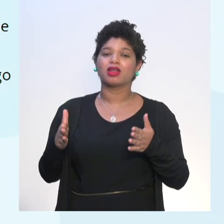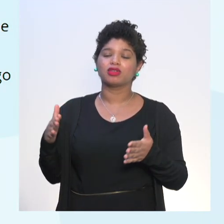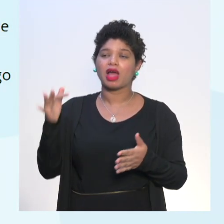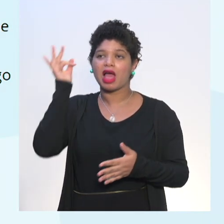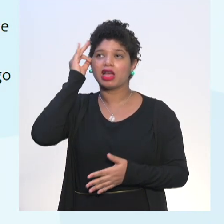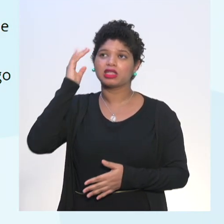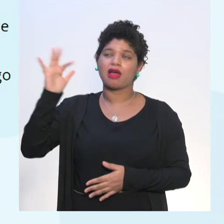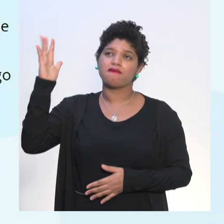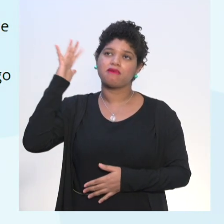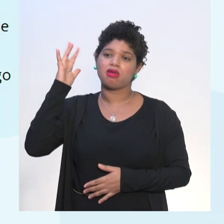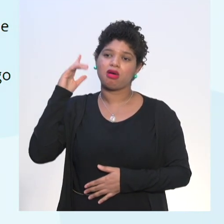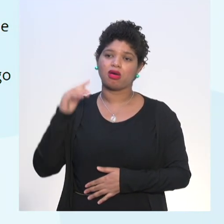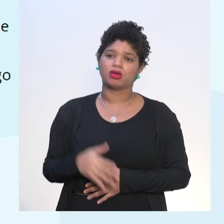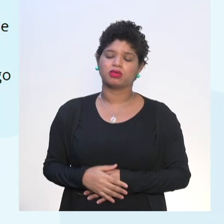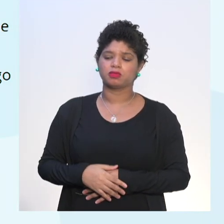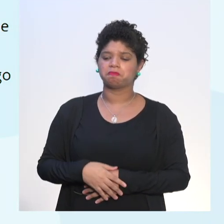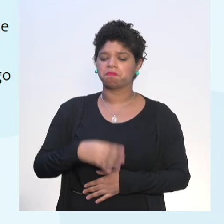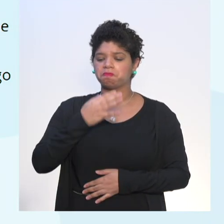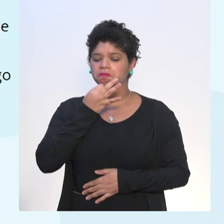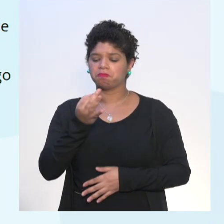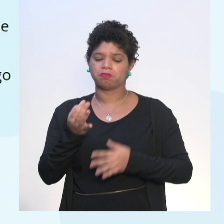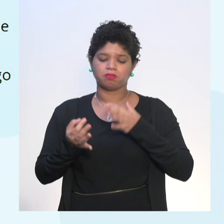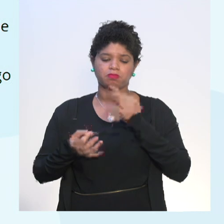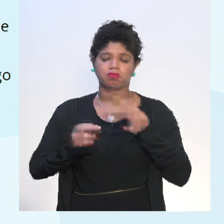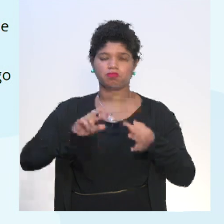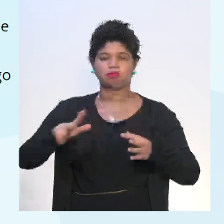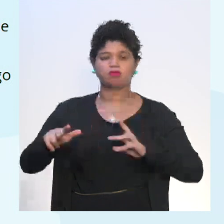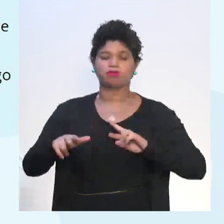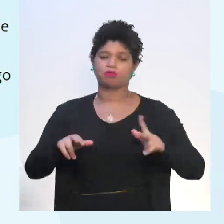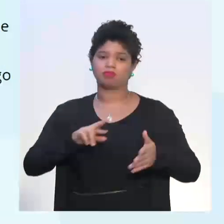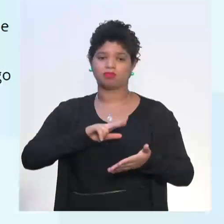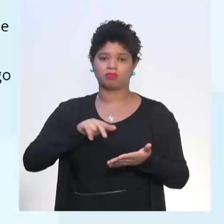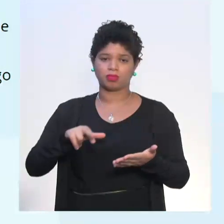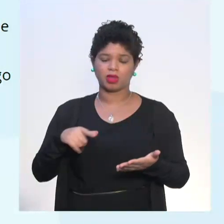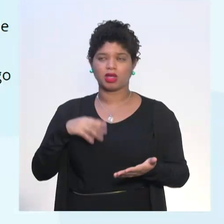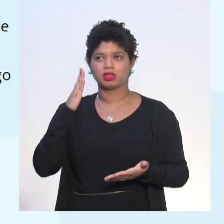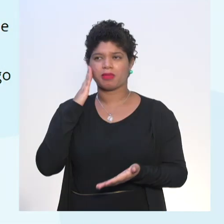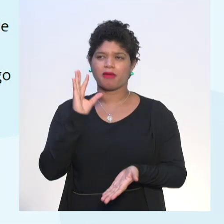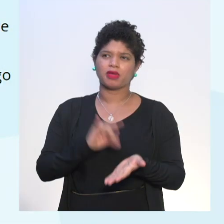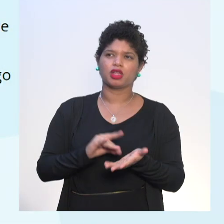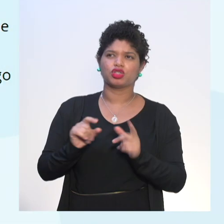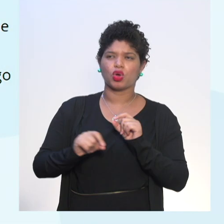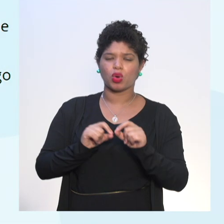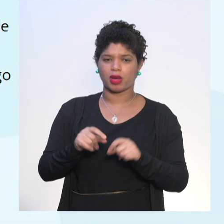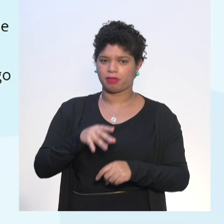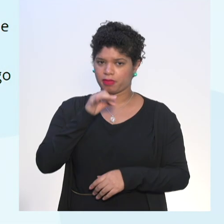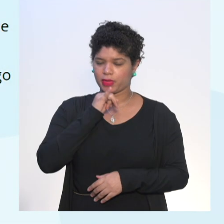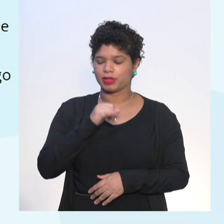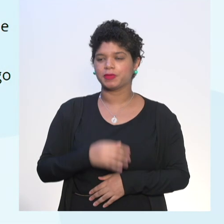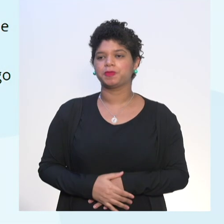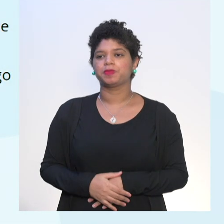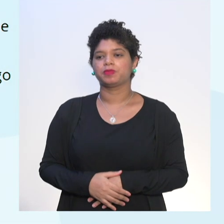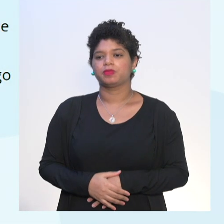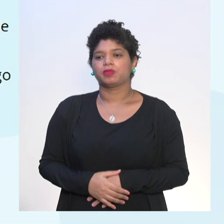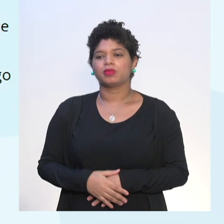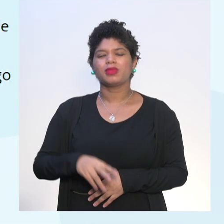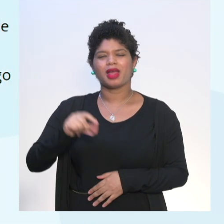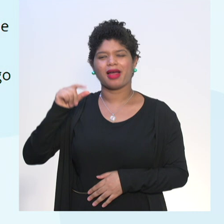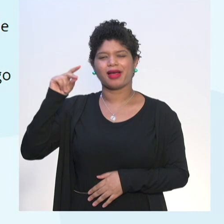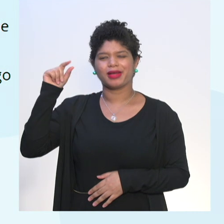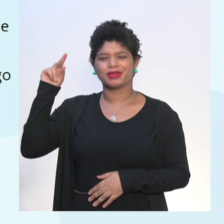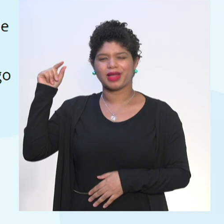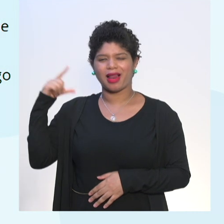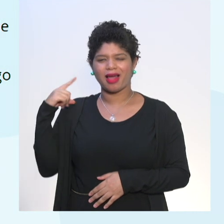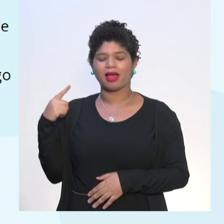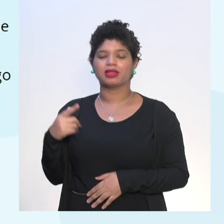assim diferentes concepções, né, do que seja verdade. Por exemplo, se a gente voltar lá na